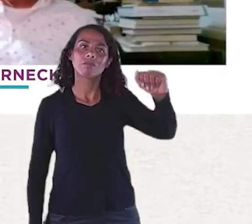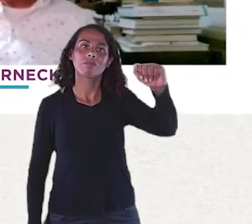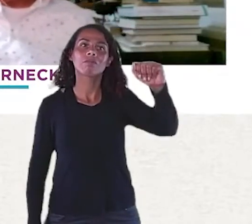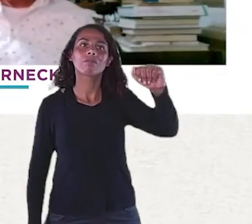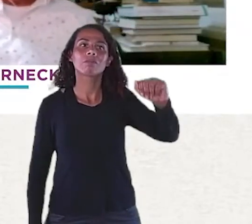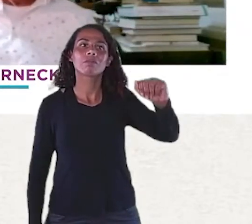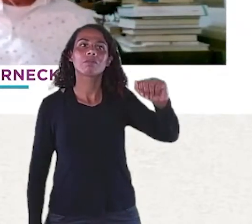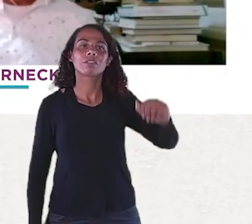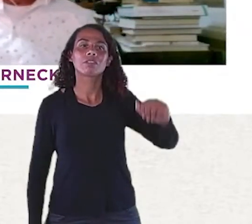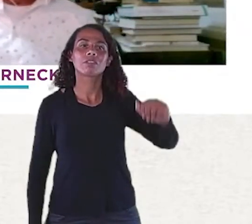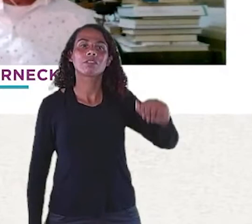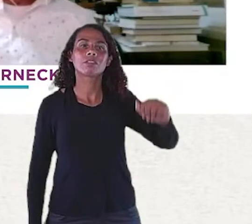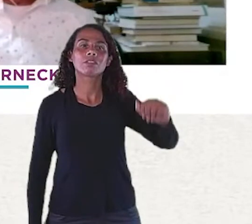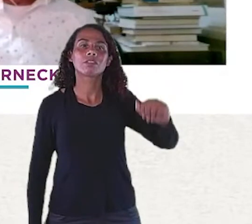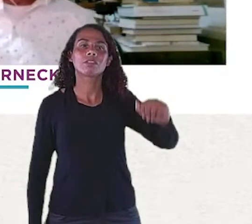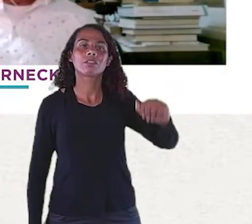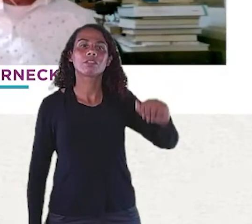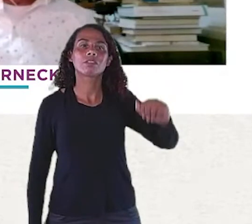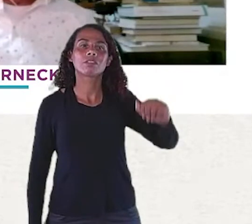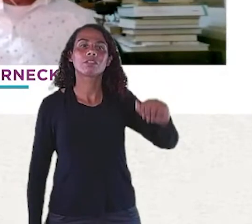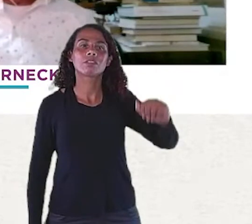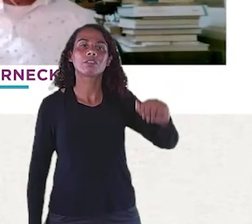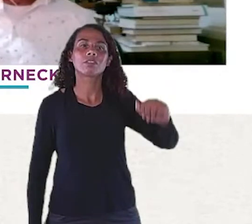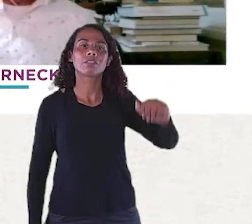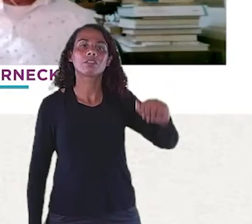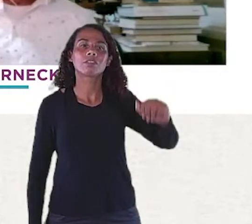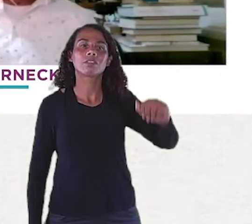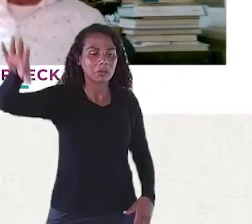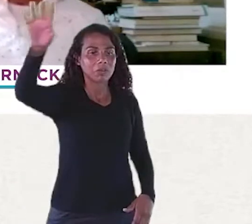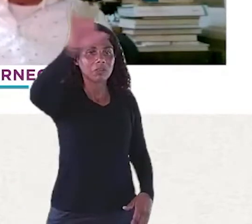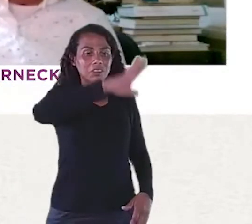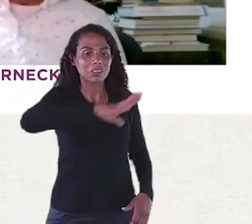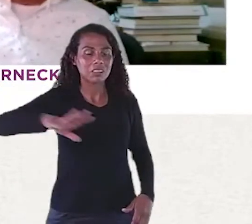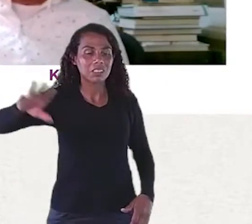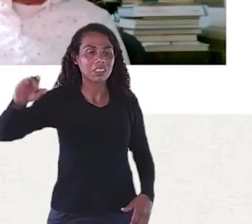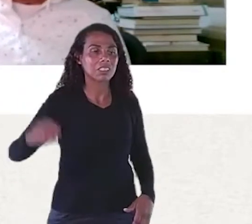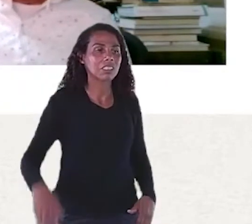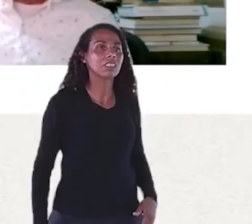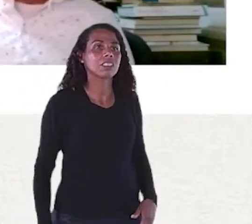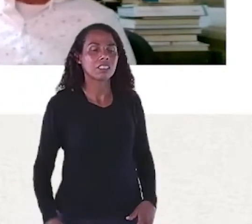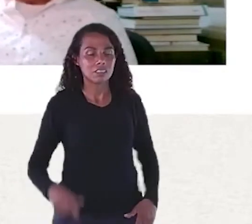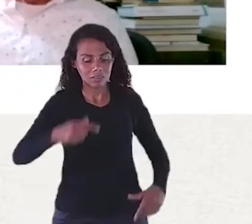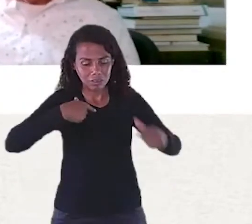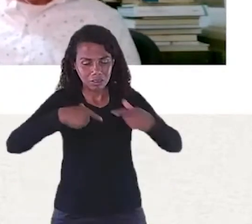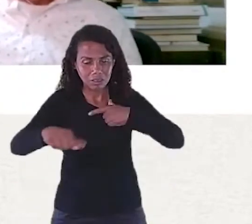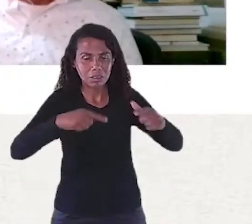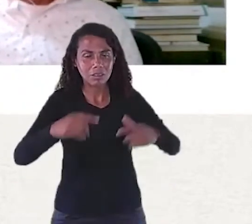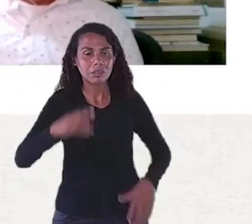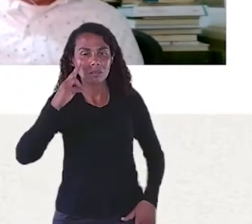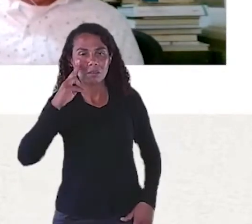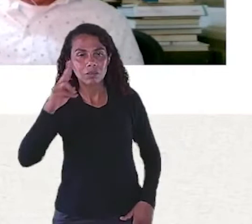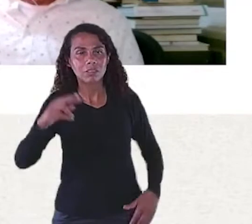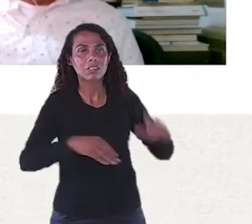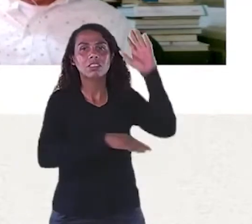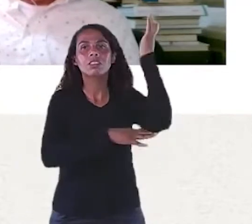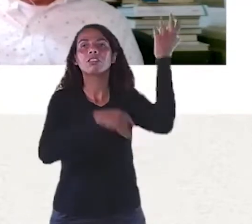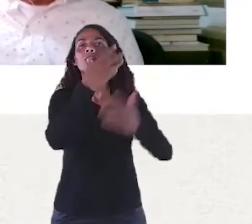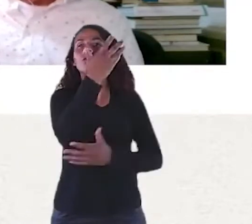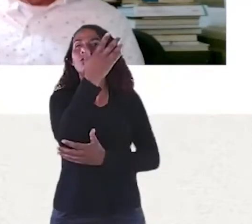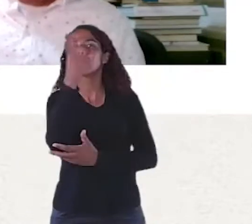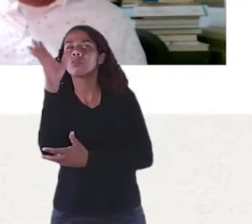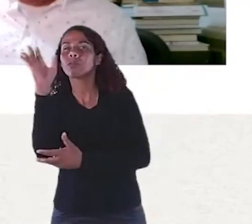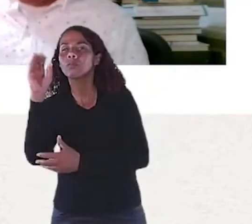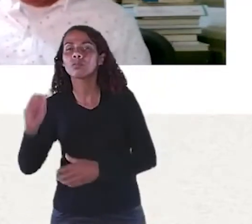os mananciais. Eu achava aquilo meio, sabe, eu me sentia assim, achava ele meio Antônio Conselheiro,